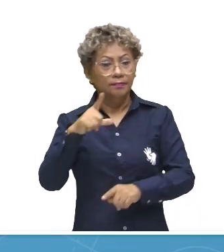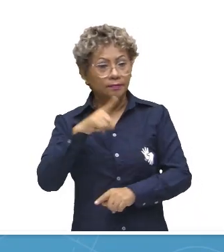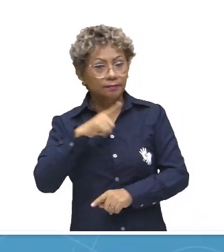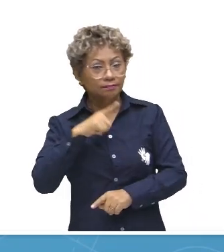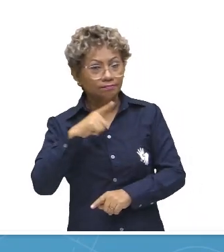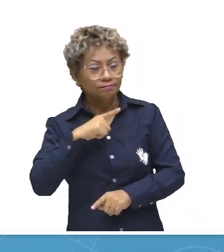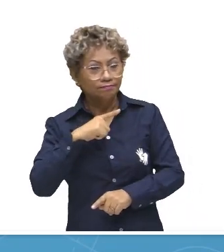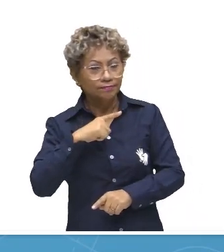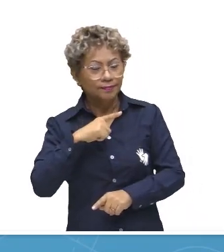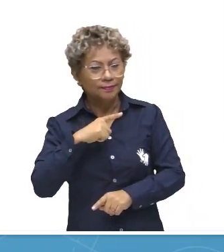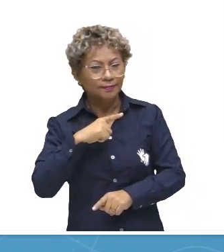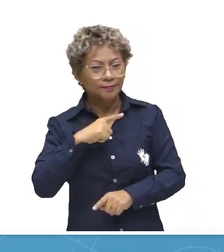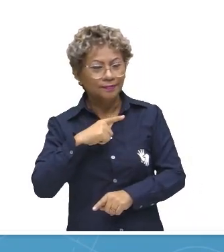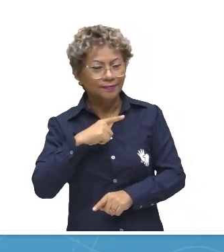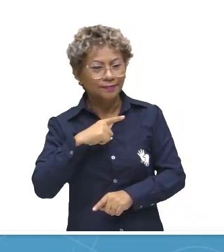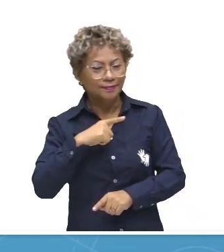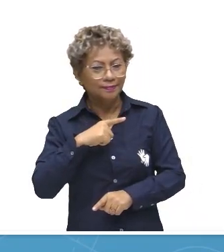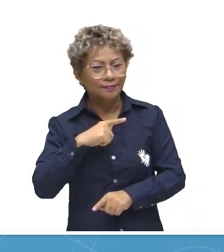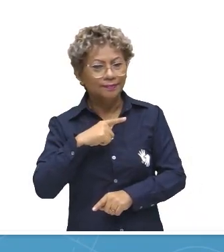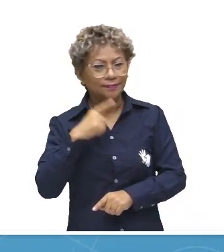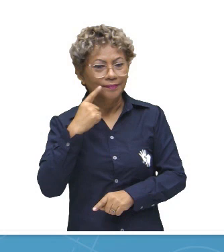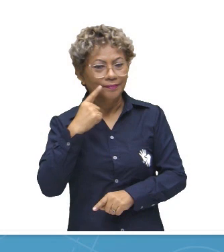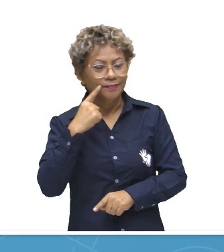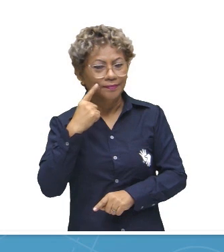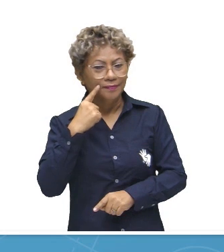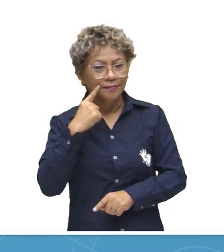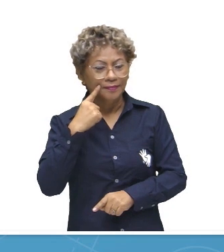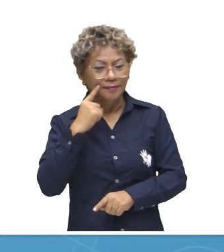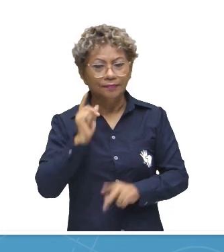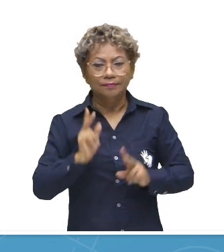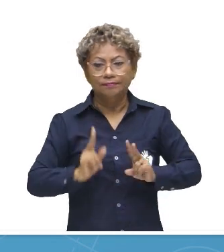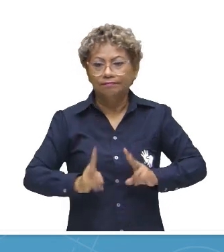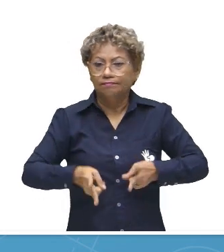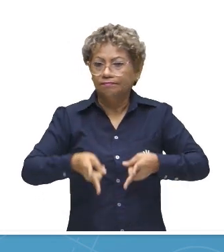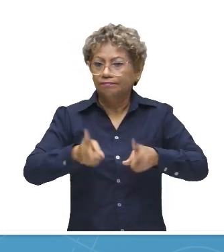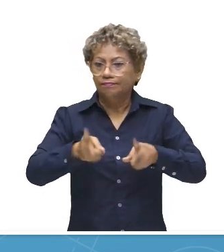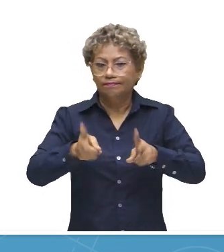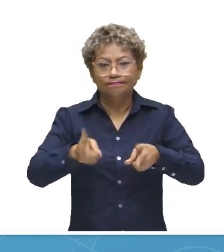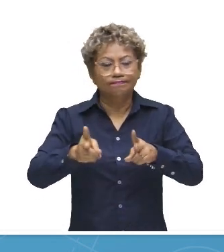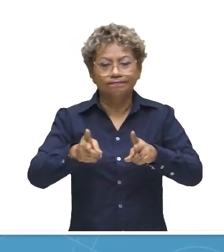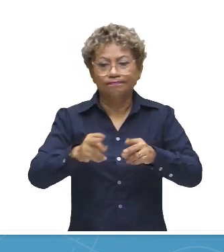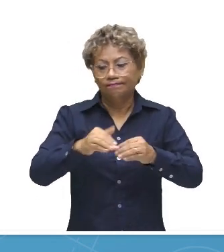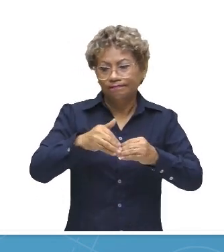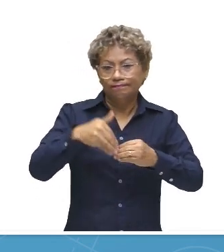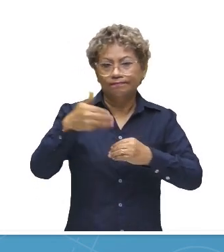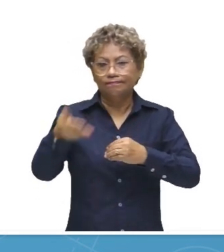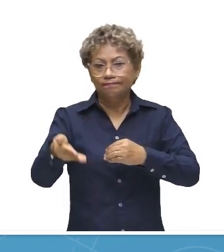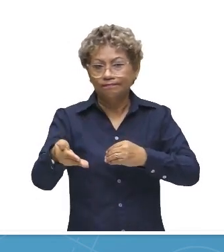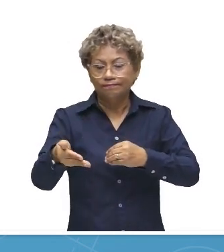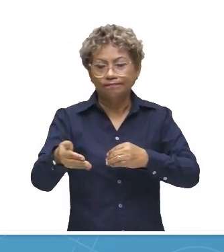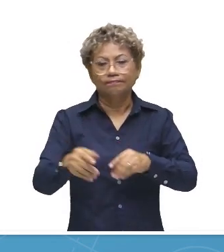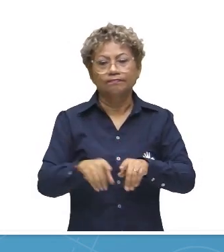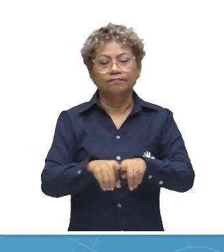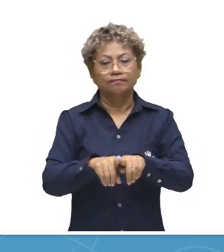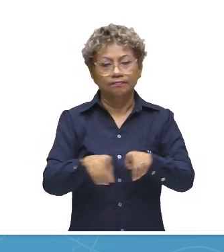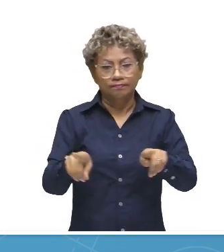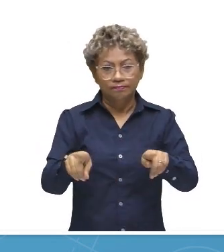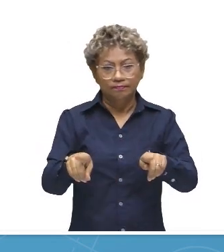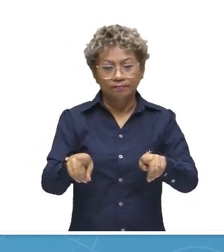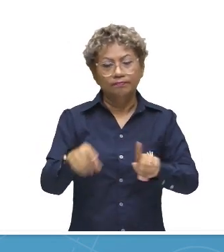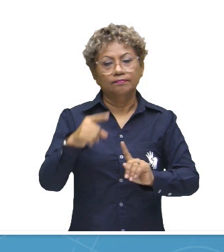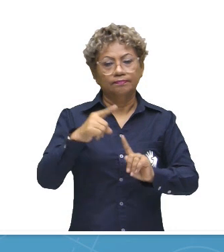intervalo desse segmento que não está contido no nosso polígono. É mais uma característica na